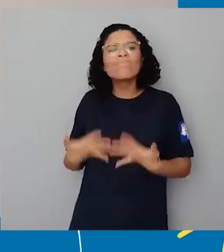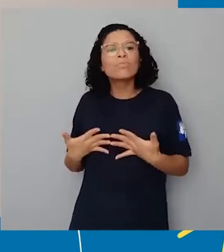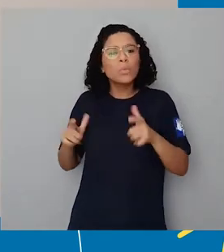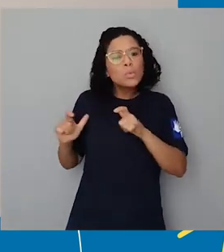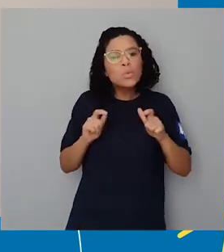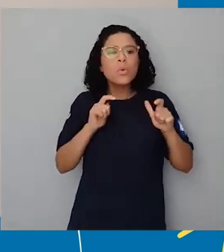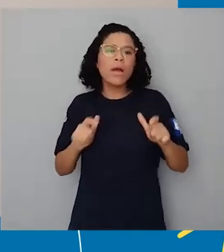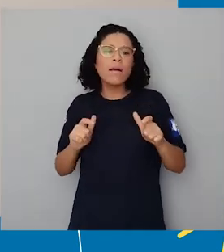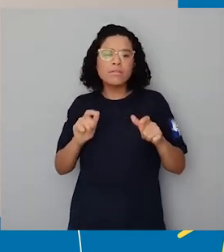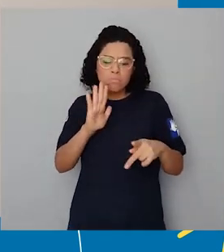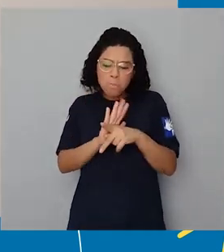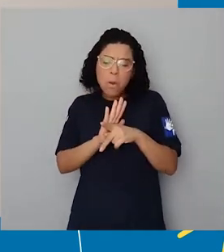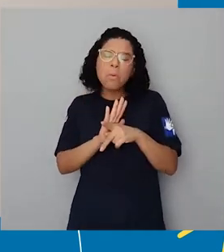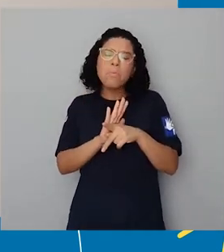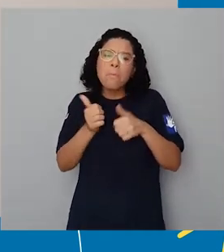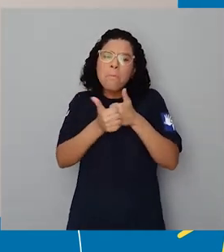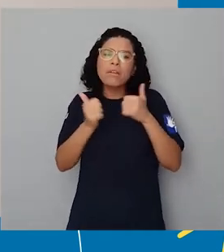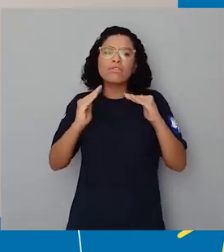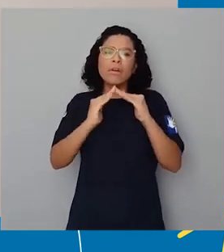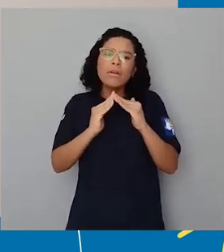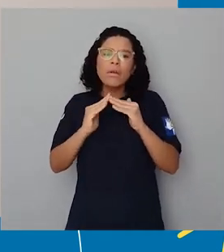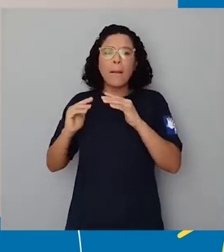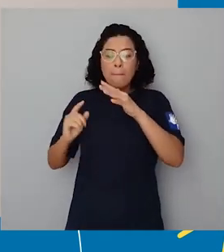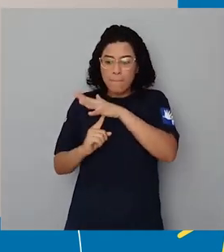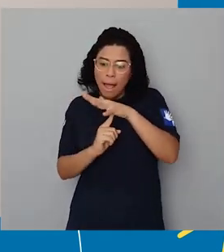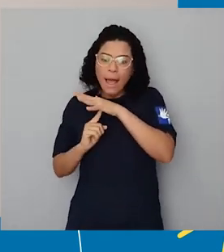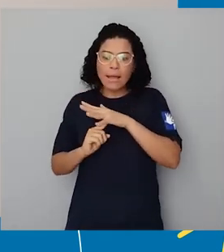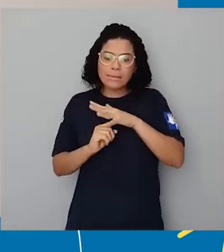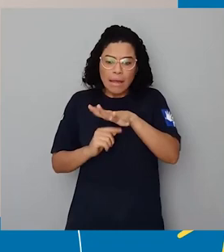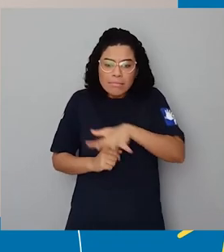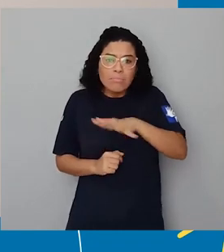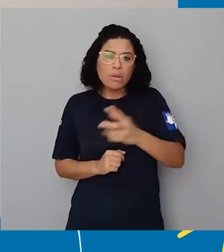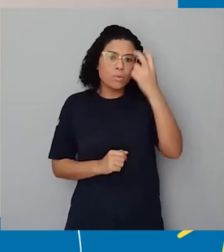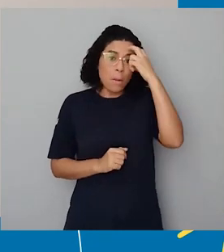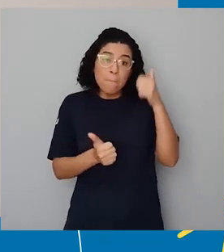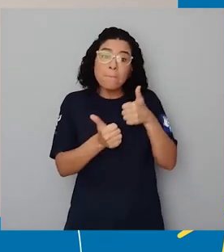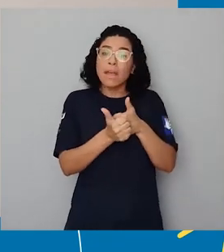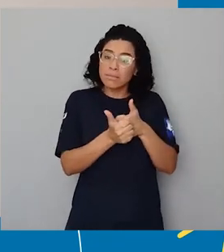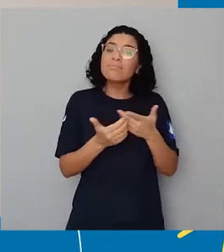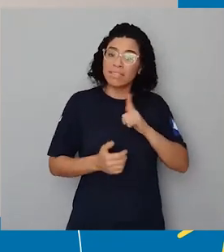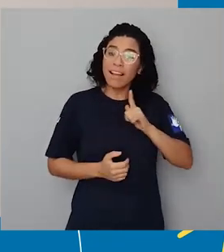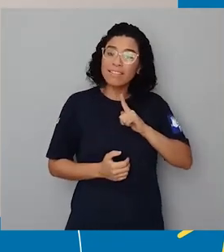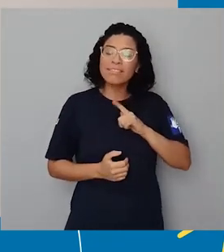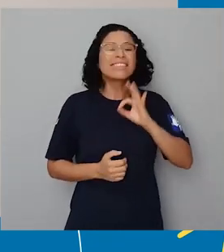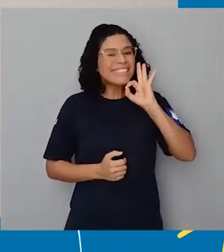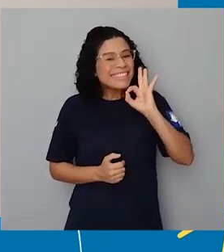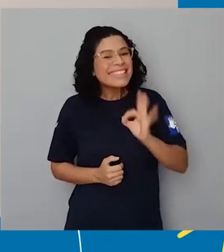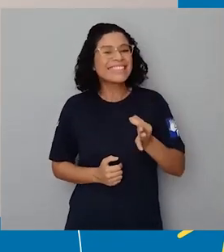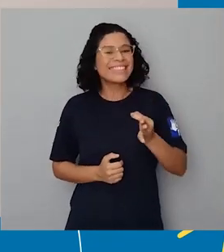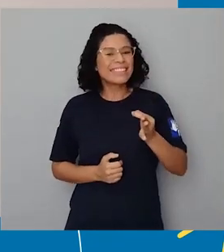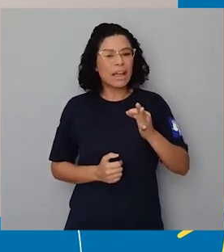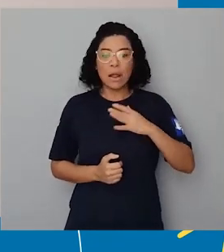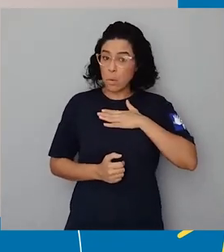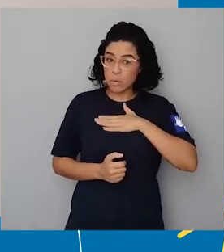esportivo, sobre um espaço cultural, sobre uma praça que tem aí perto da casa de vocês. Eu tenho certeza